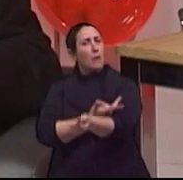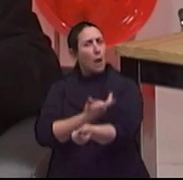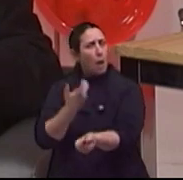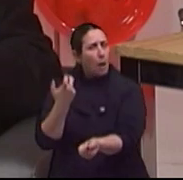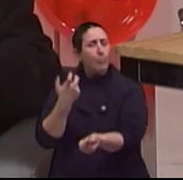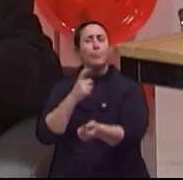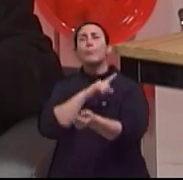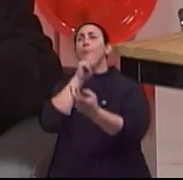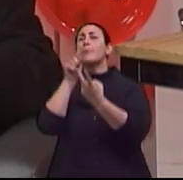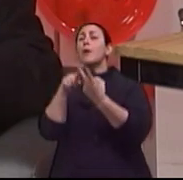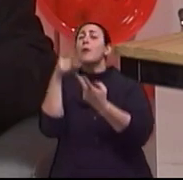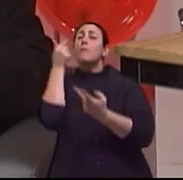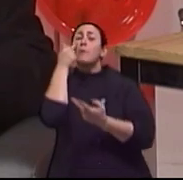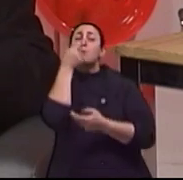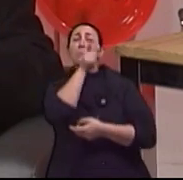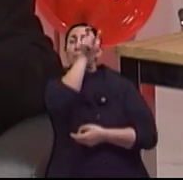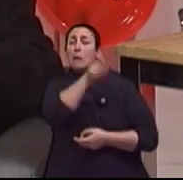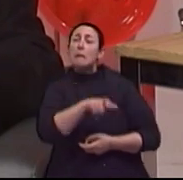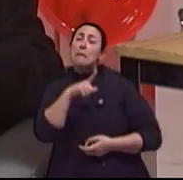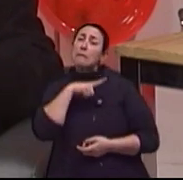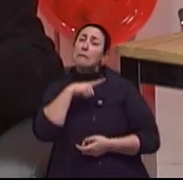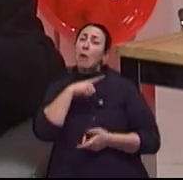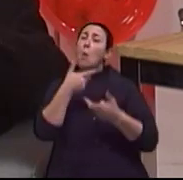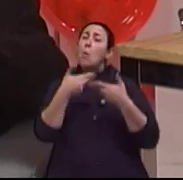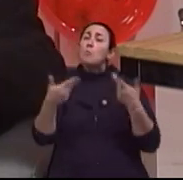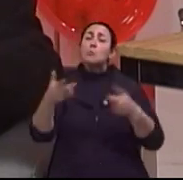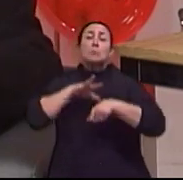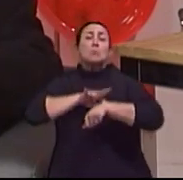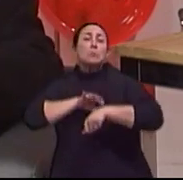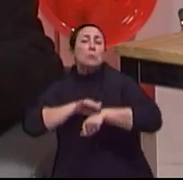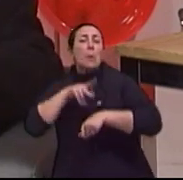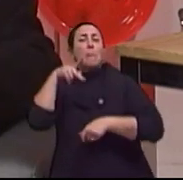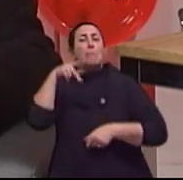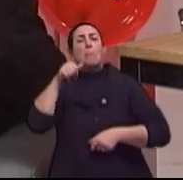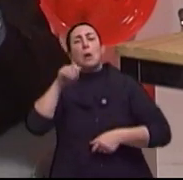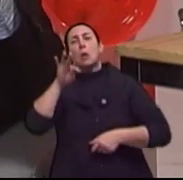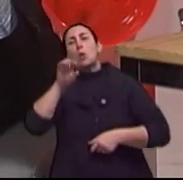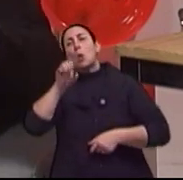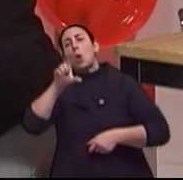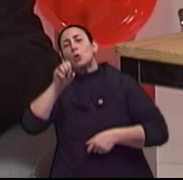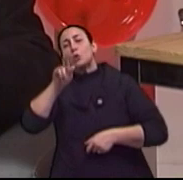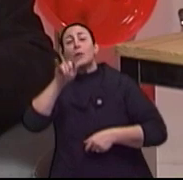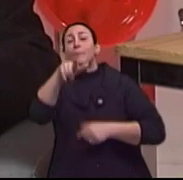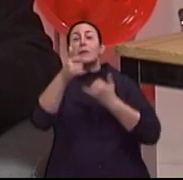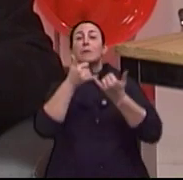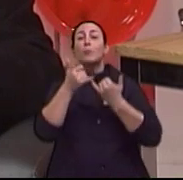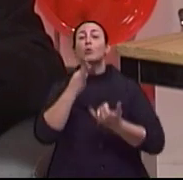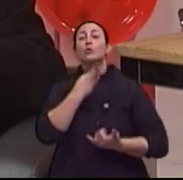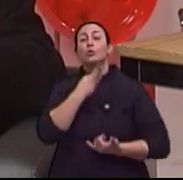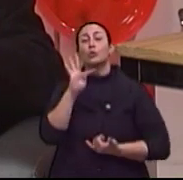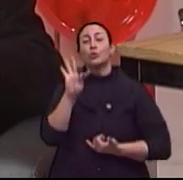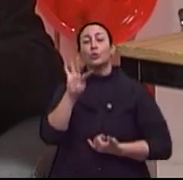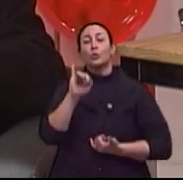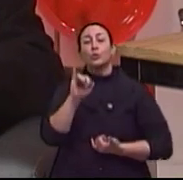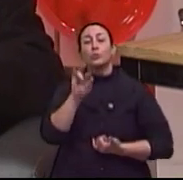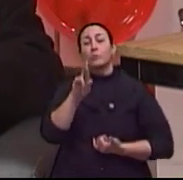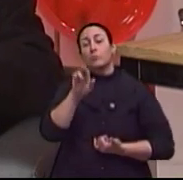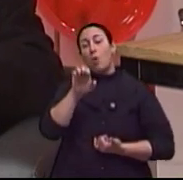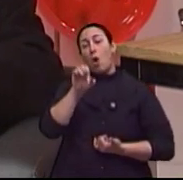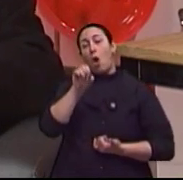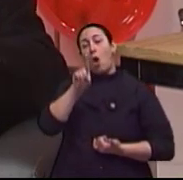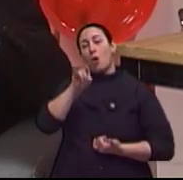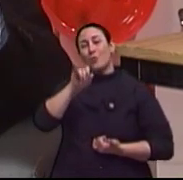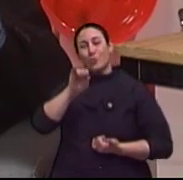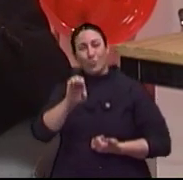vê se o paciente não é portador nem uma patologia da tiroide se o paciente não apresenta algum tipo